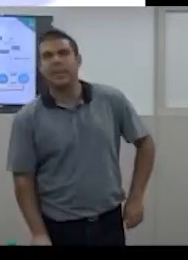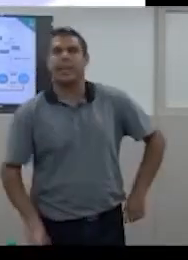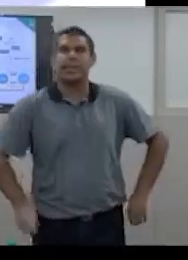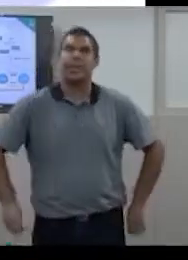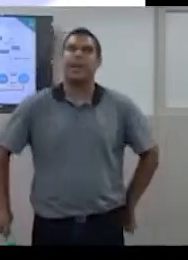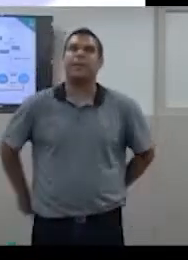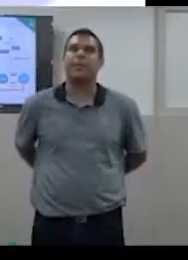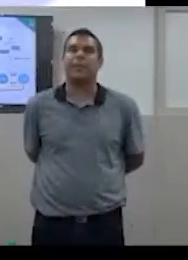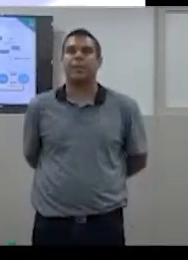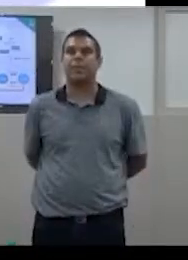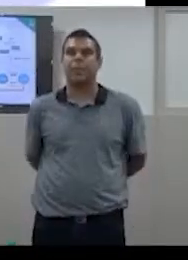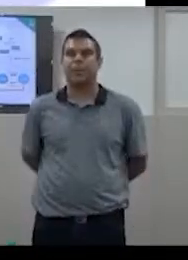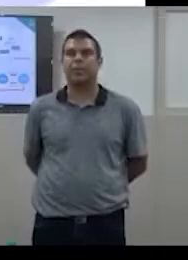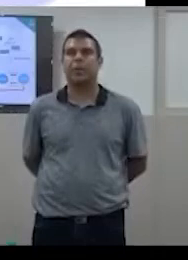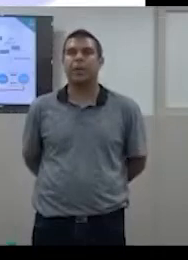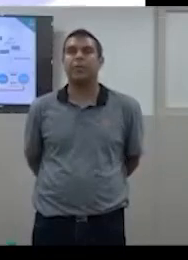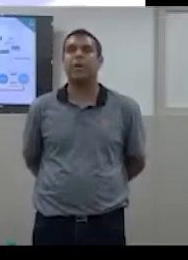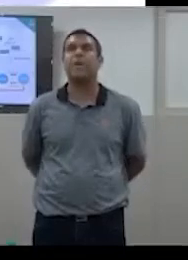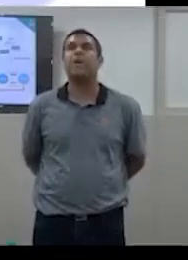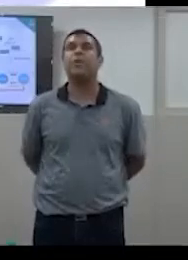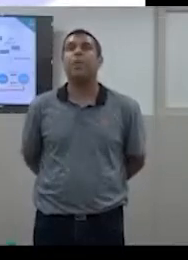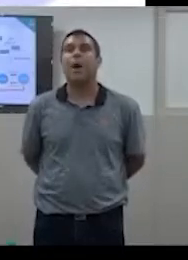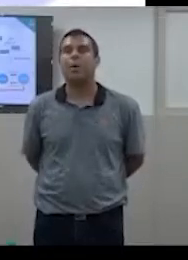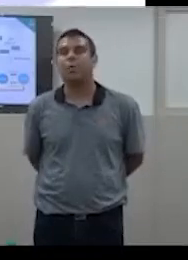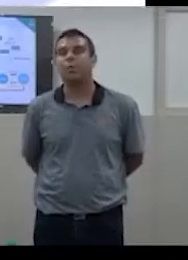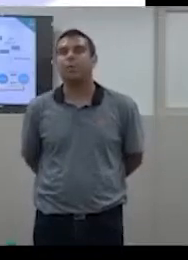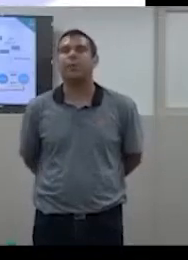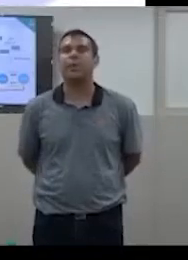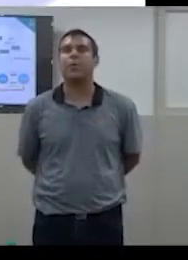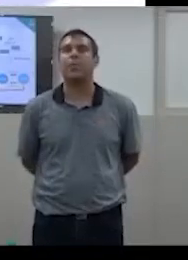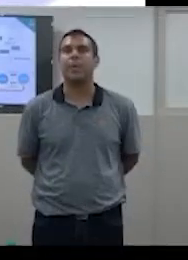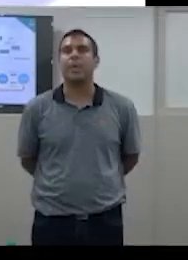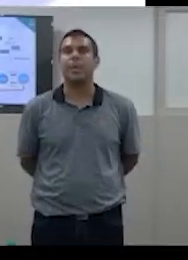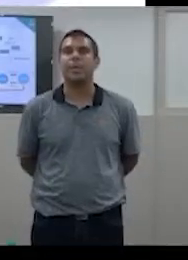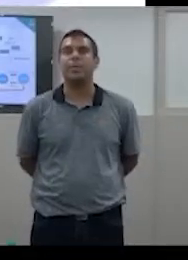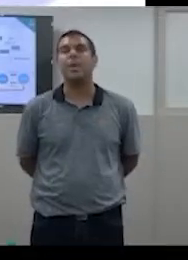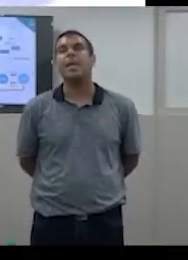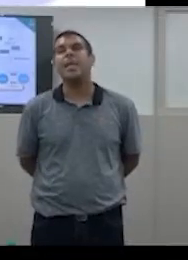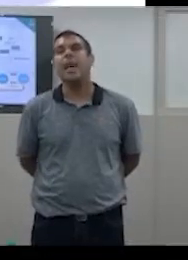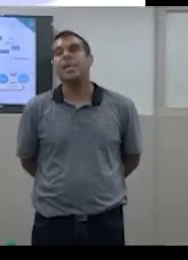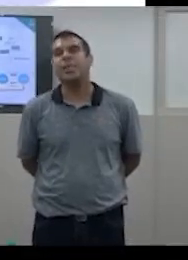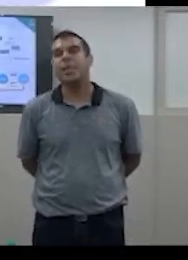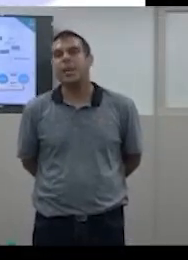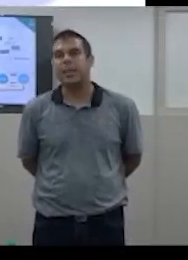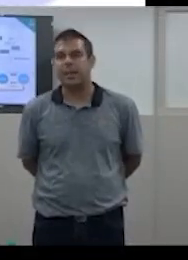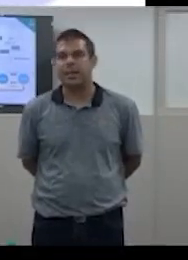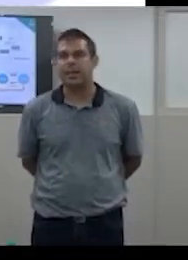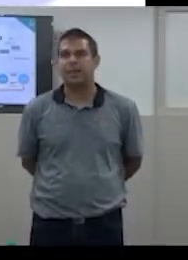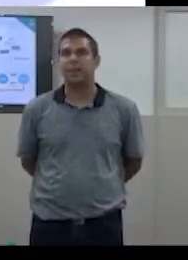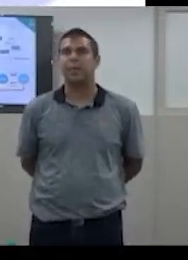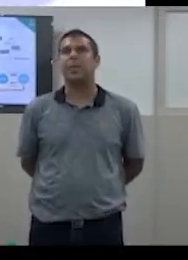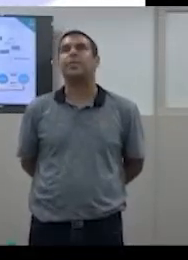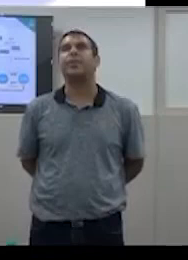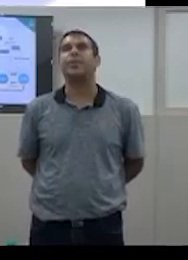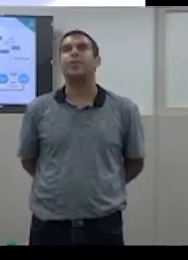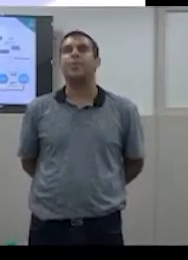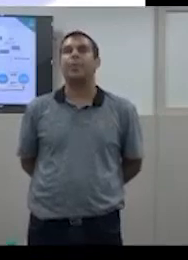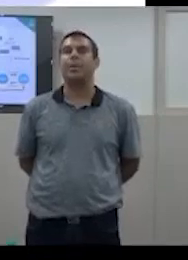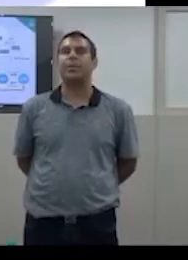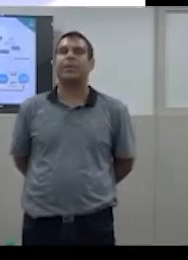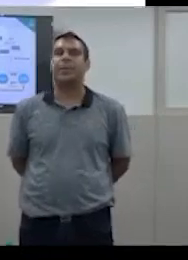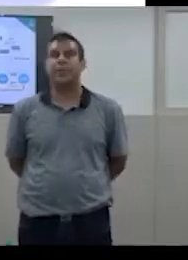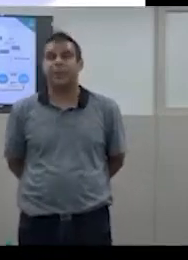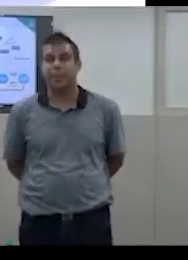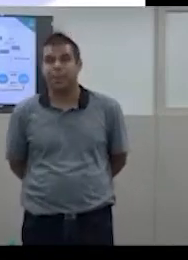parte esquerda daquele gráfico você vai ter o componente sólido, no alto você vai ter o componente líquido, e à direita, na parte inferior ali, você vai